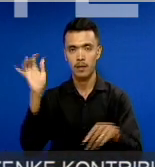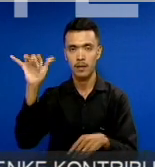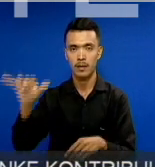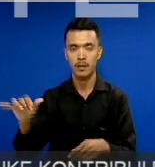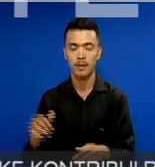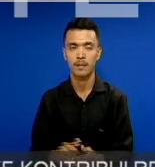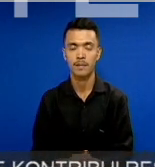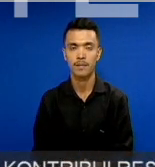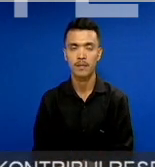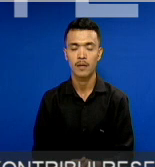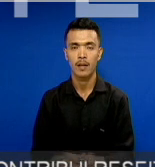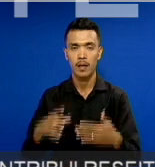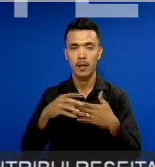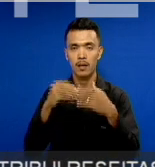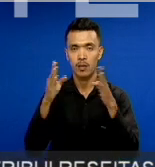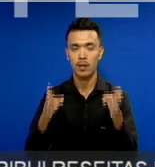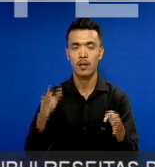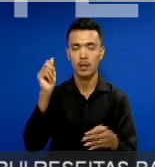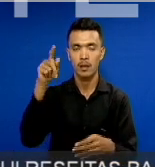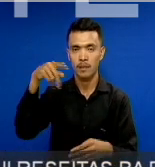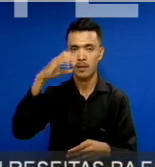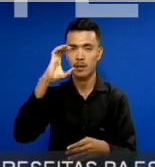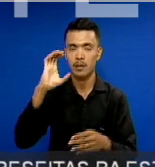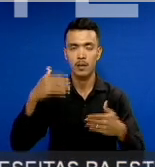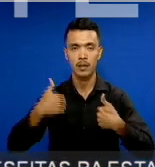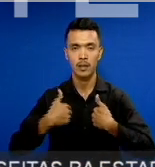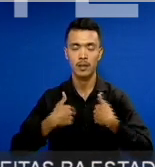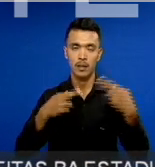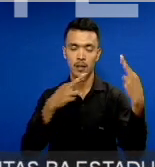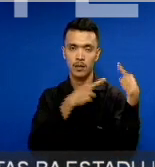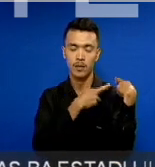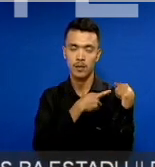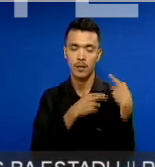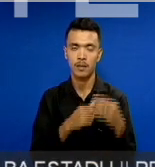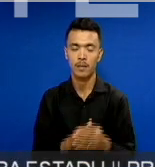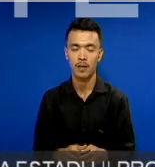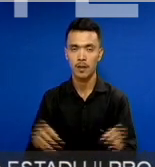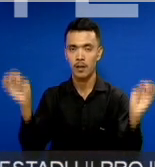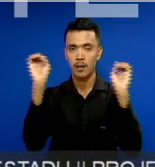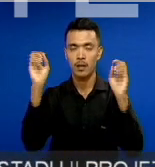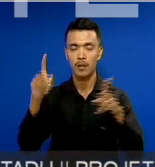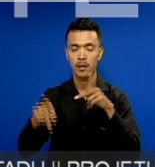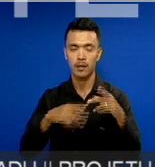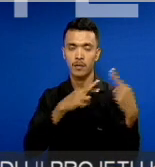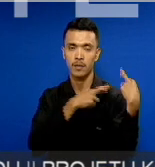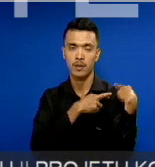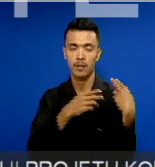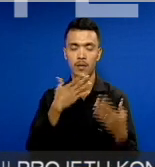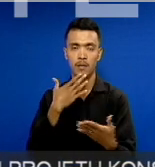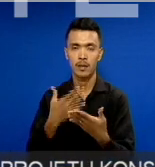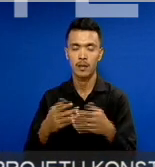Kata autoridade de proteção civil e a responsabilidade, laos de responsabilidade moral, mas a